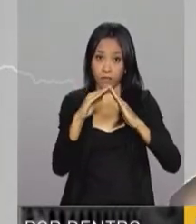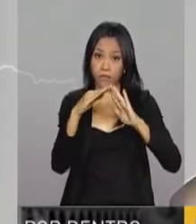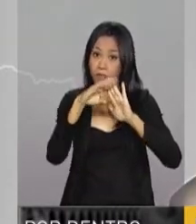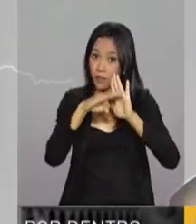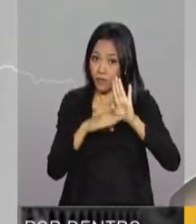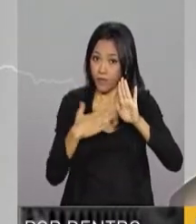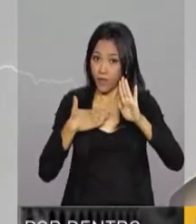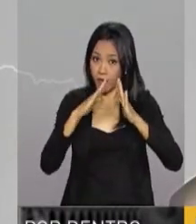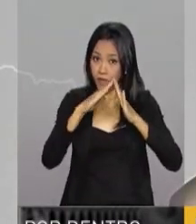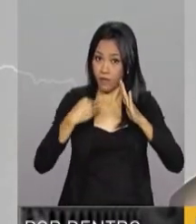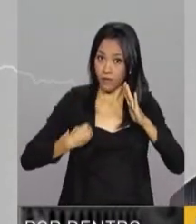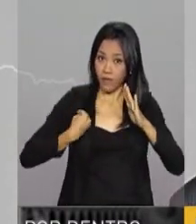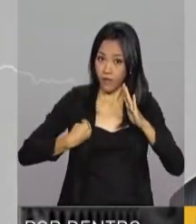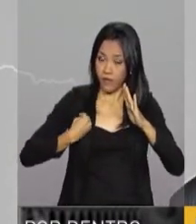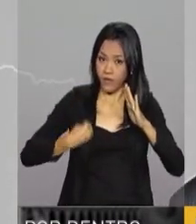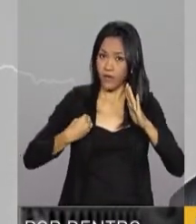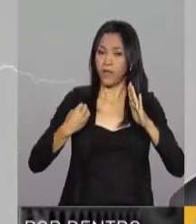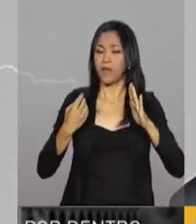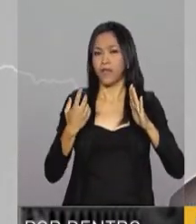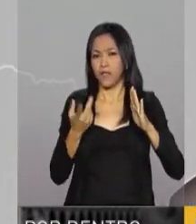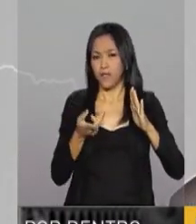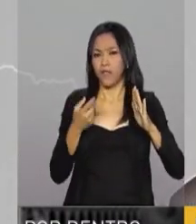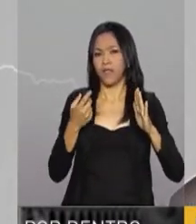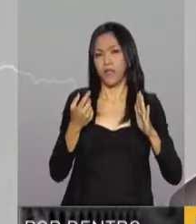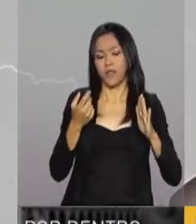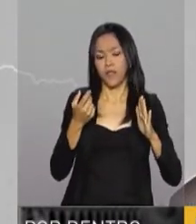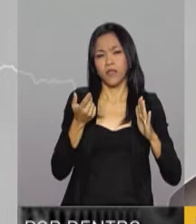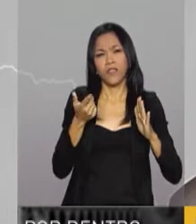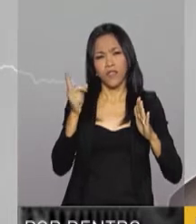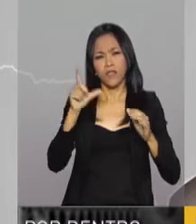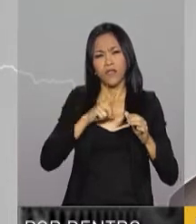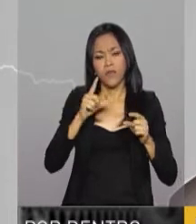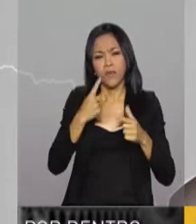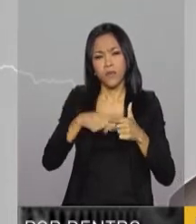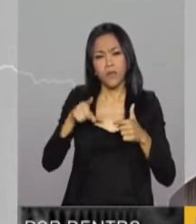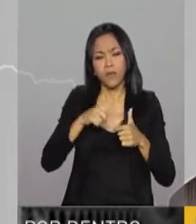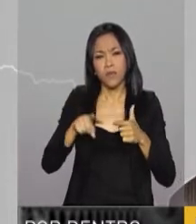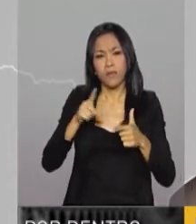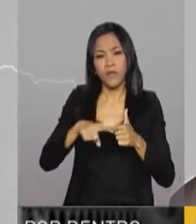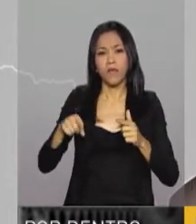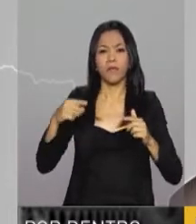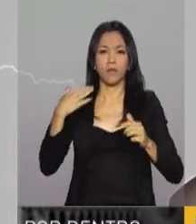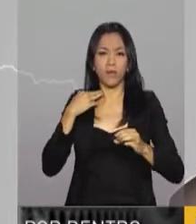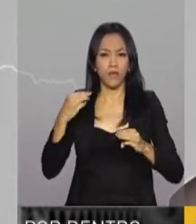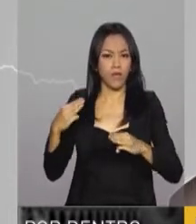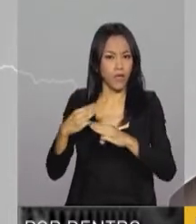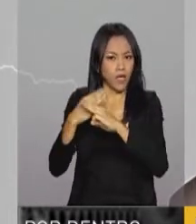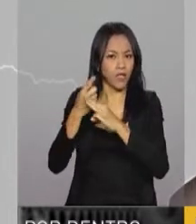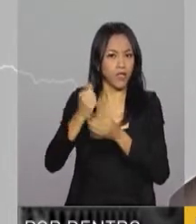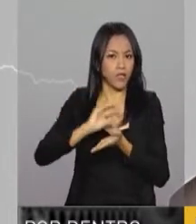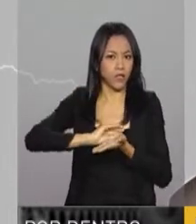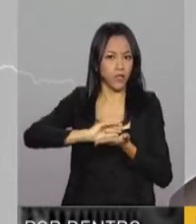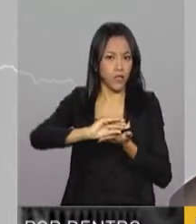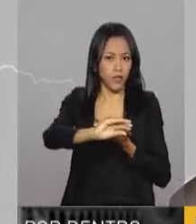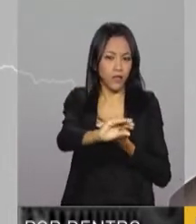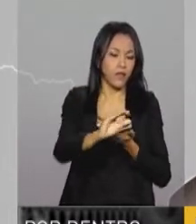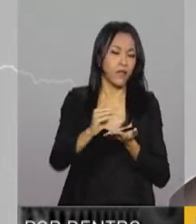cuida de uma dificuldade da caixa em financiar imóveis subsecretário quatro bairros de classe média é